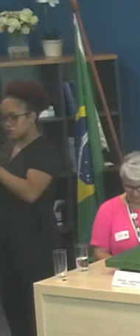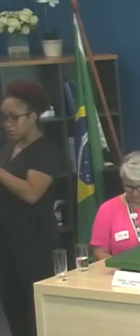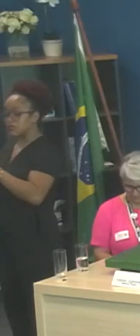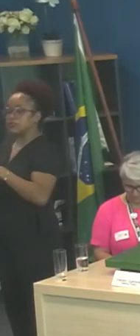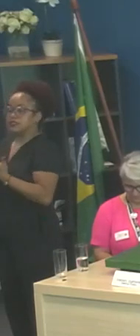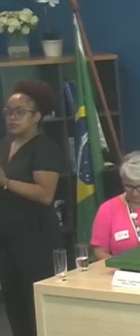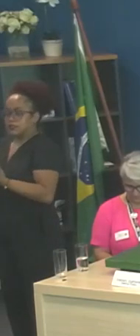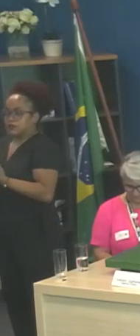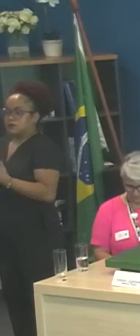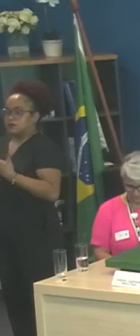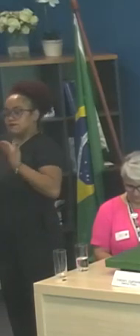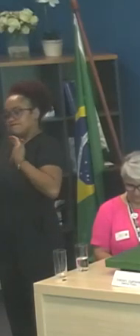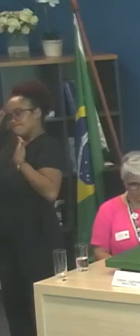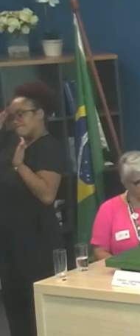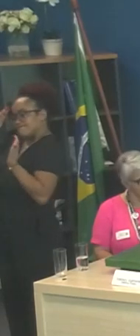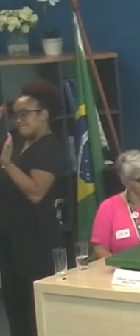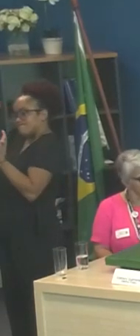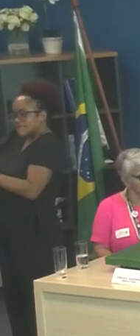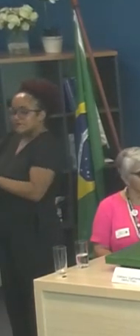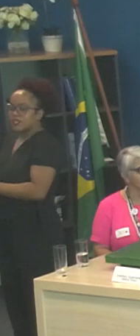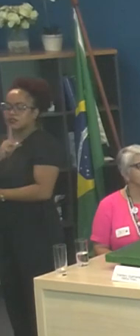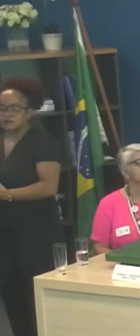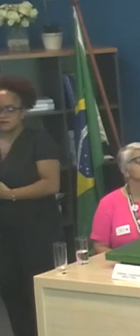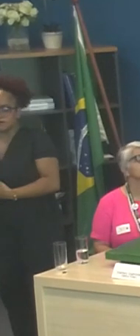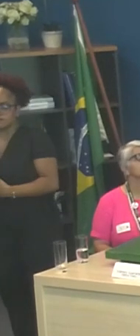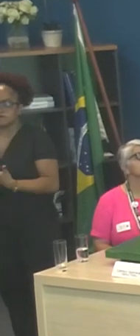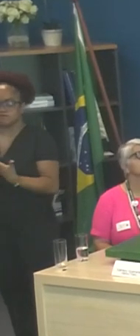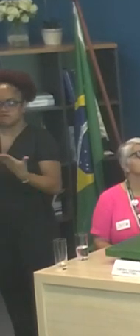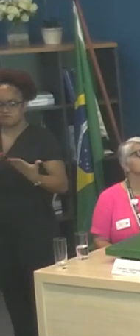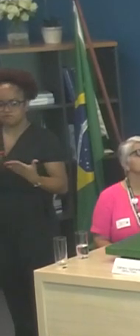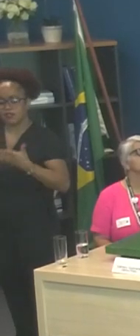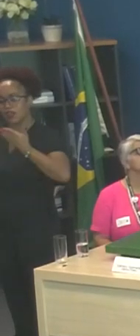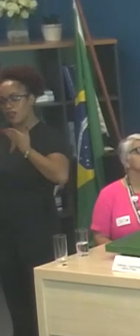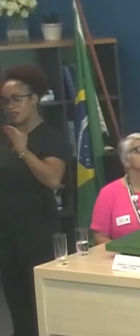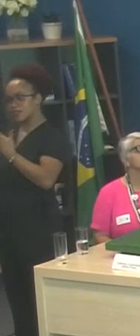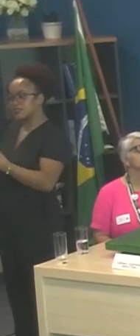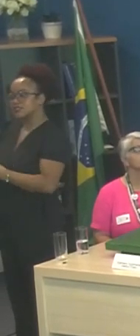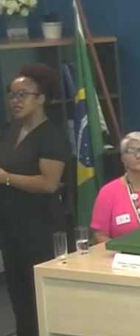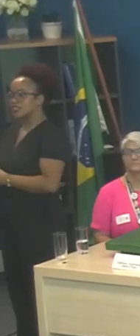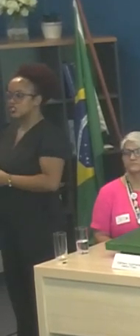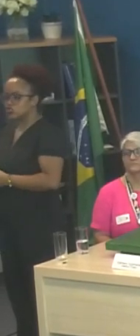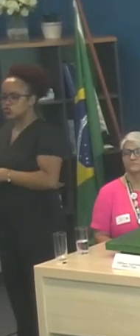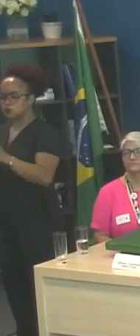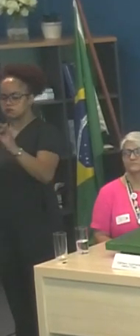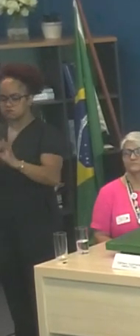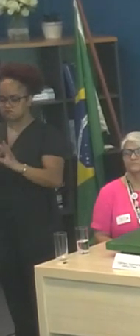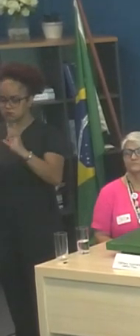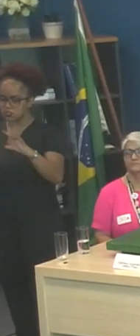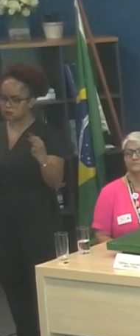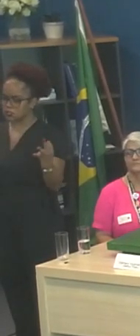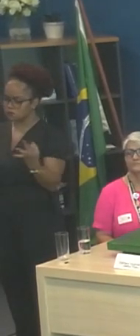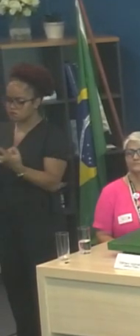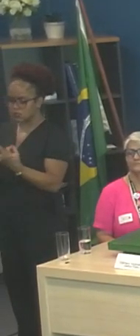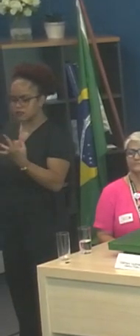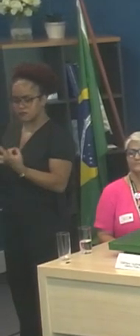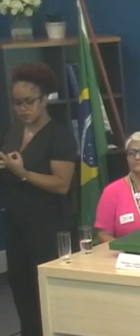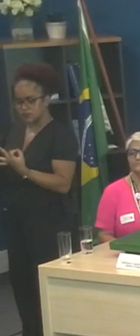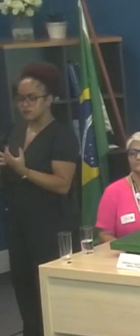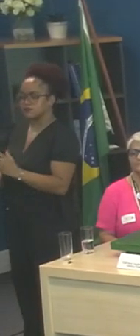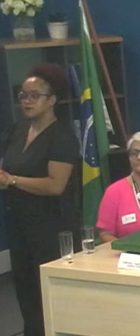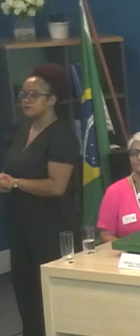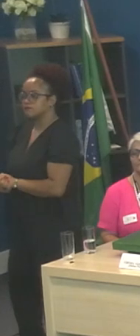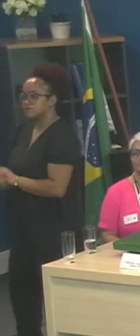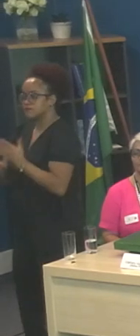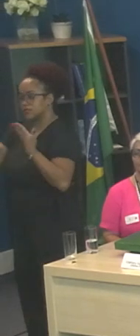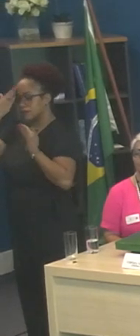agradecer muito a nossa presidente, agradecer o Edson Antônio pelo trabalho brilhante que você fez.